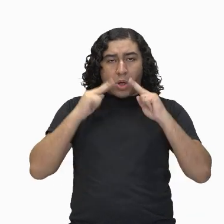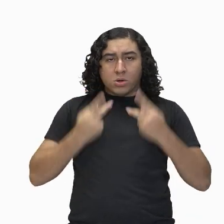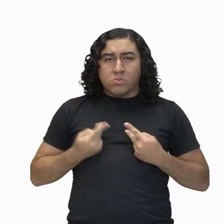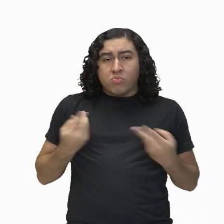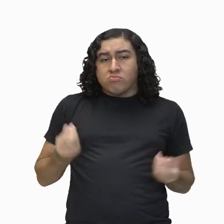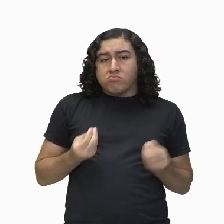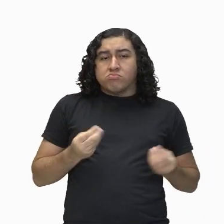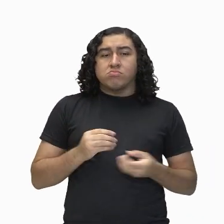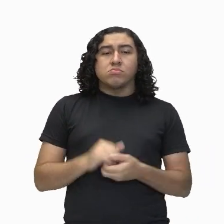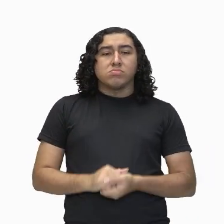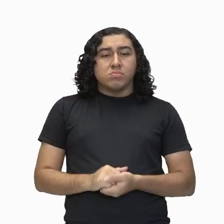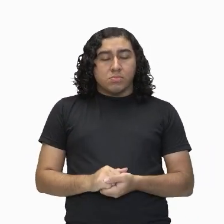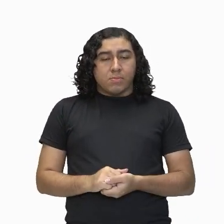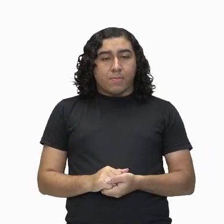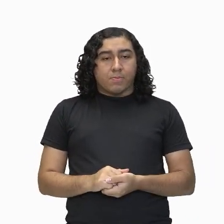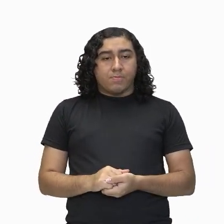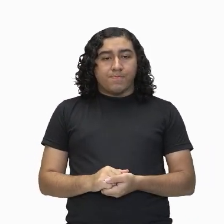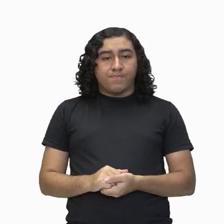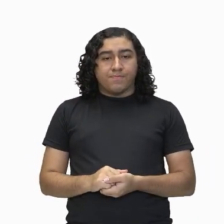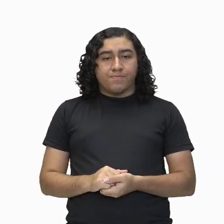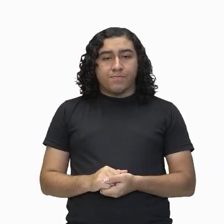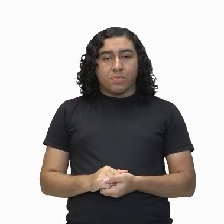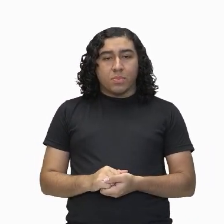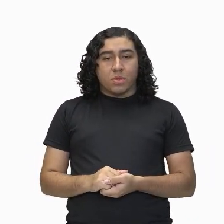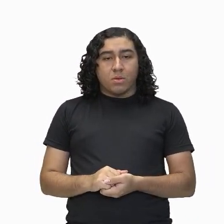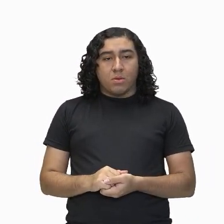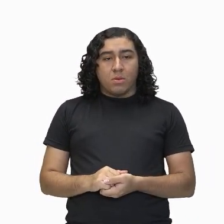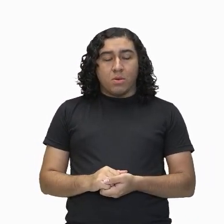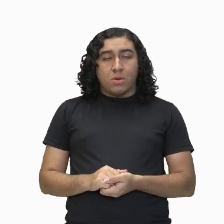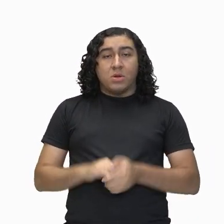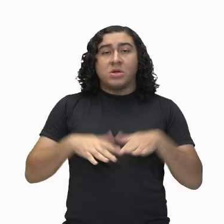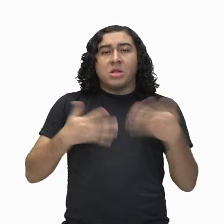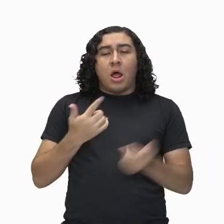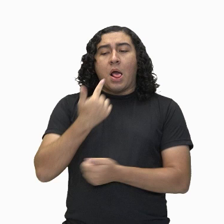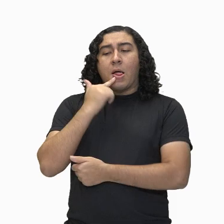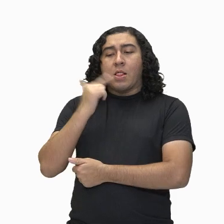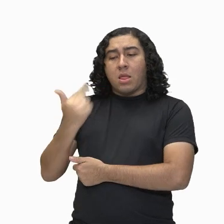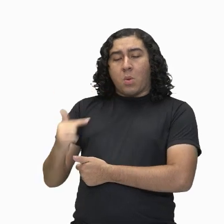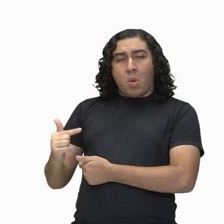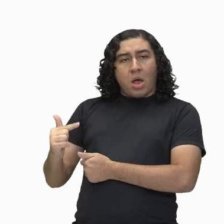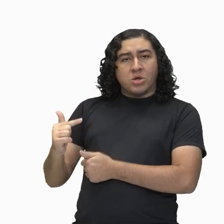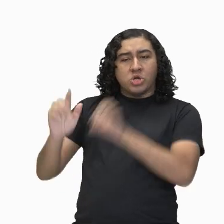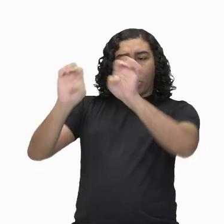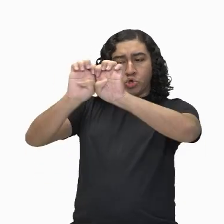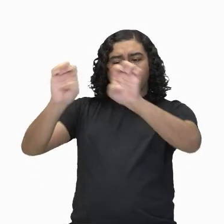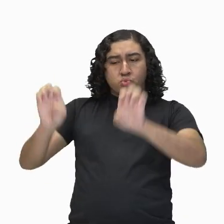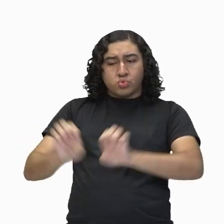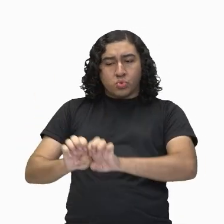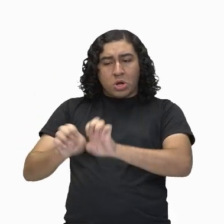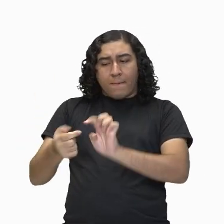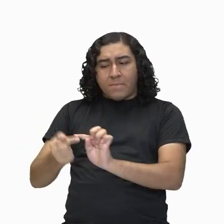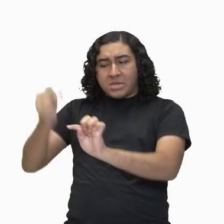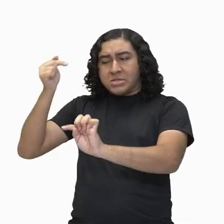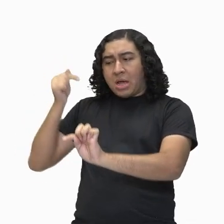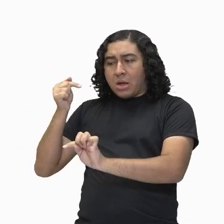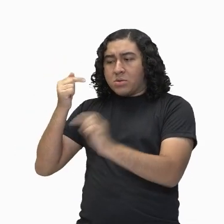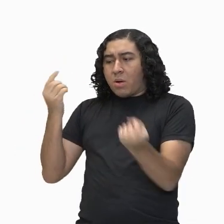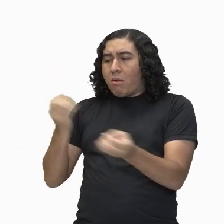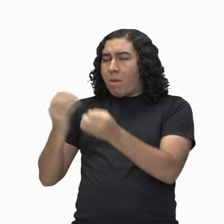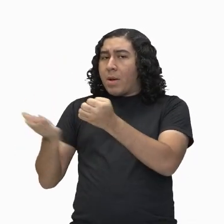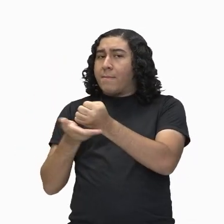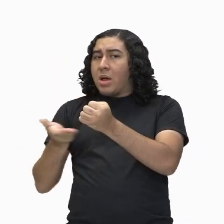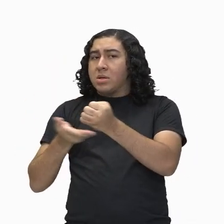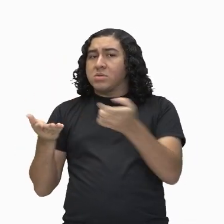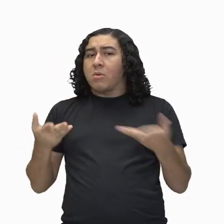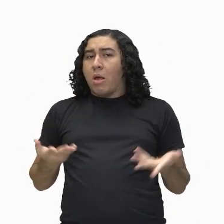em si, né? Quais são os pressupostos lógicos da linguagem, tá certo? Quais são